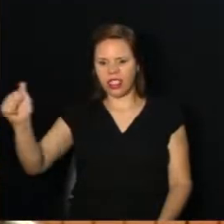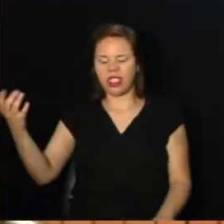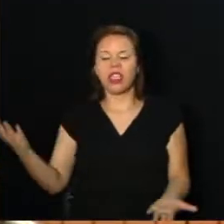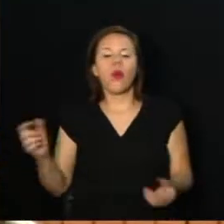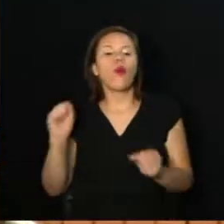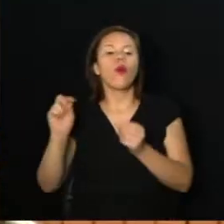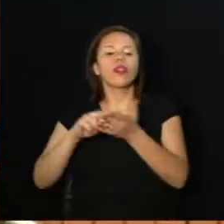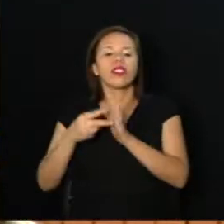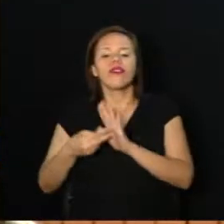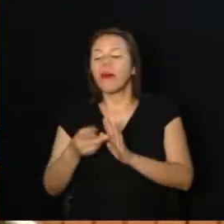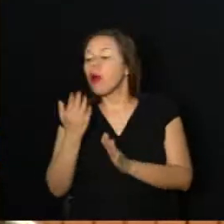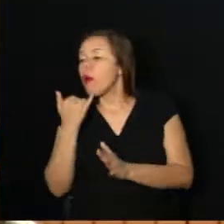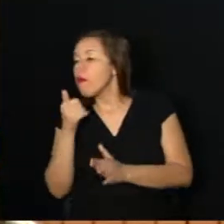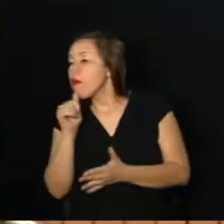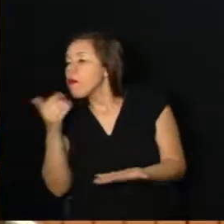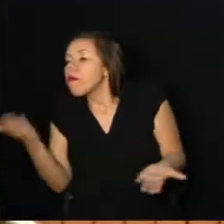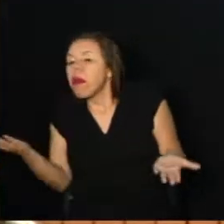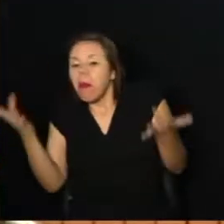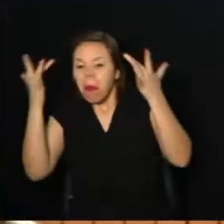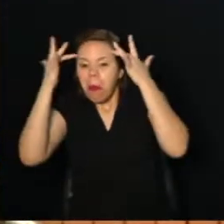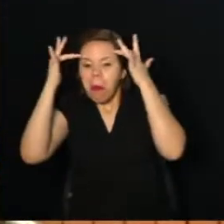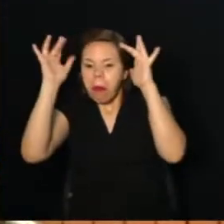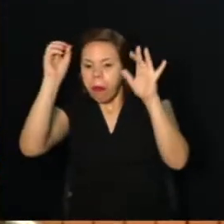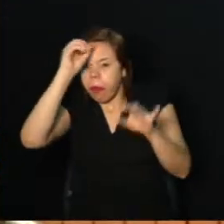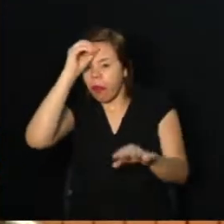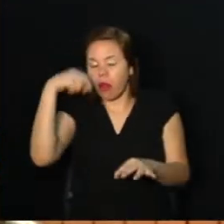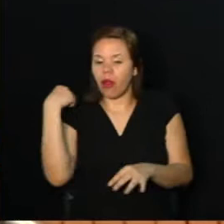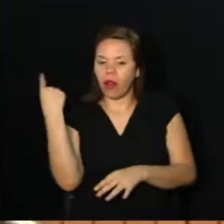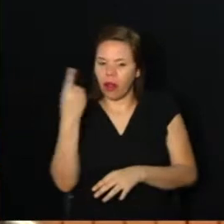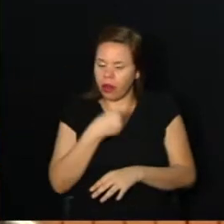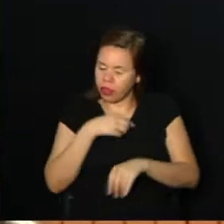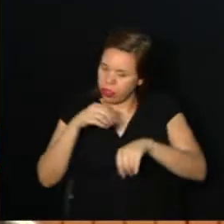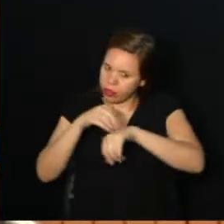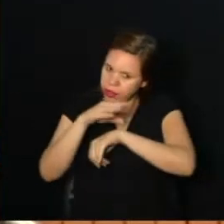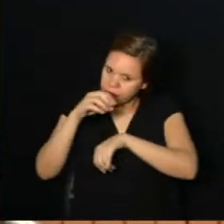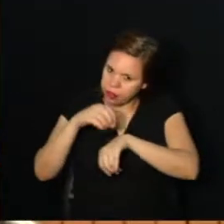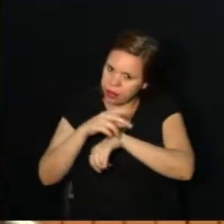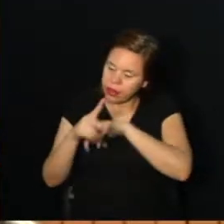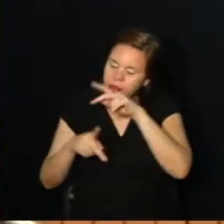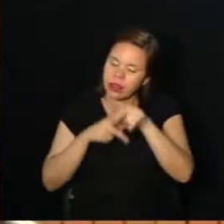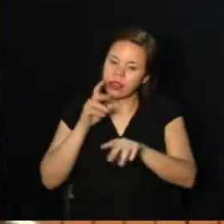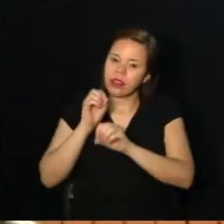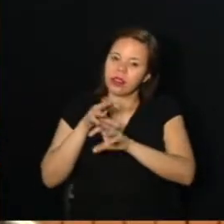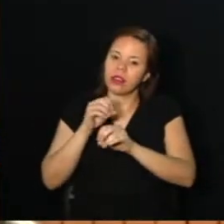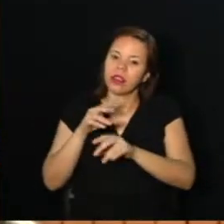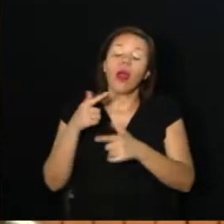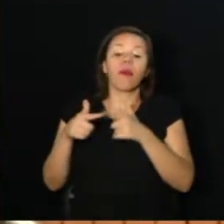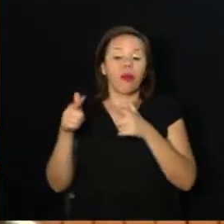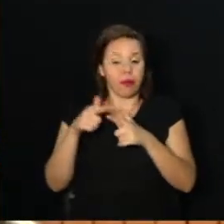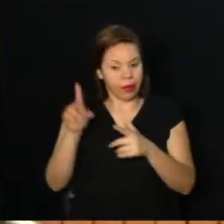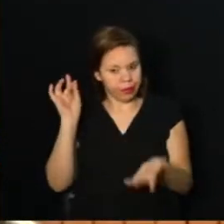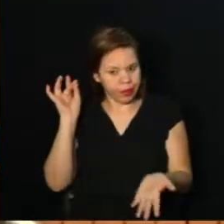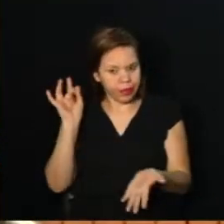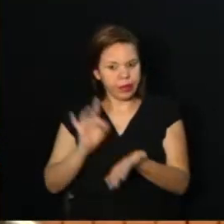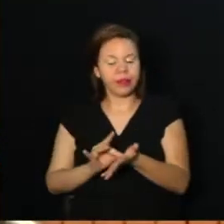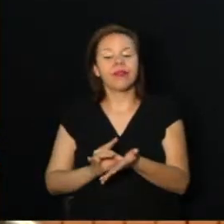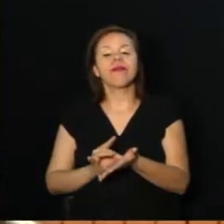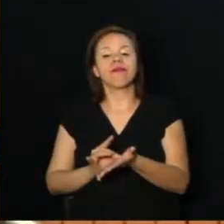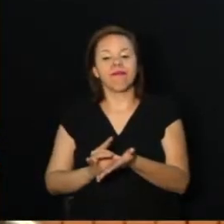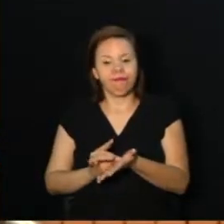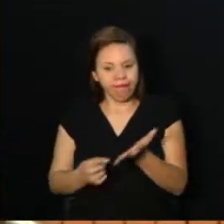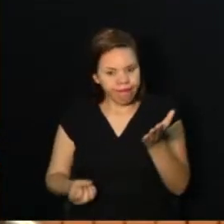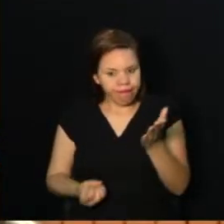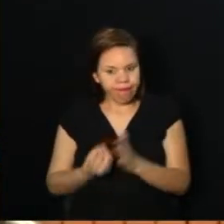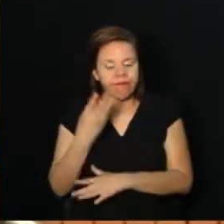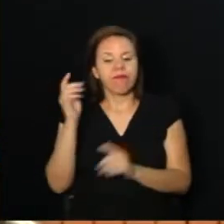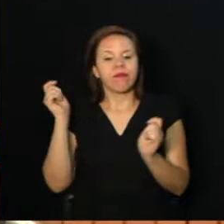Não é? Então, cabe a gente levar as pessoas que o problema existe e está aí e que